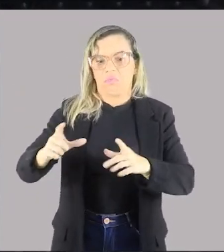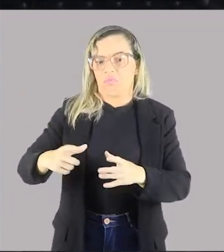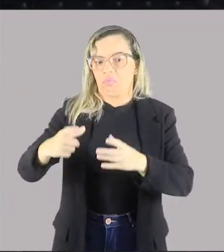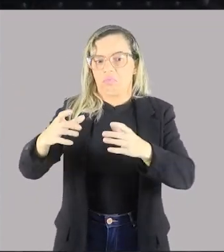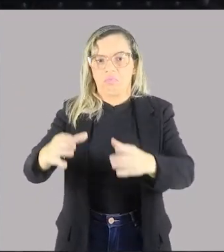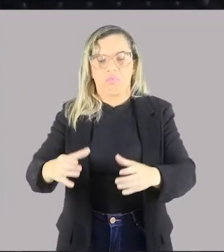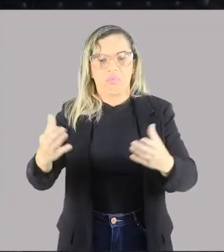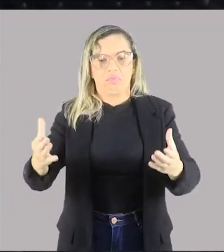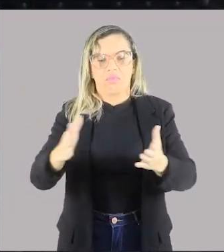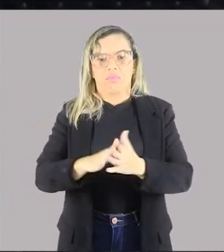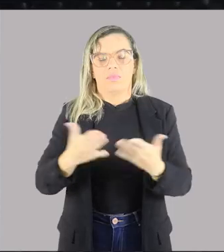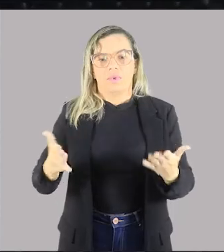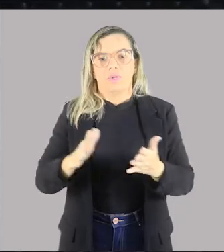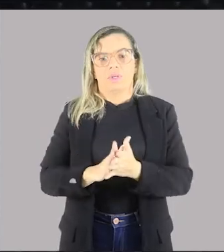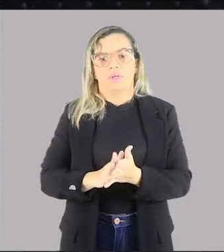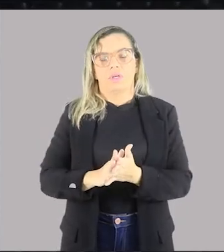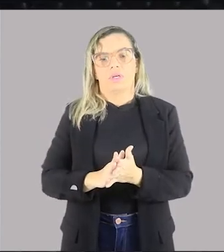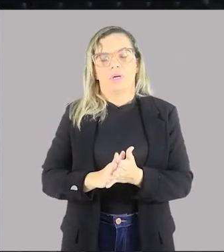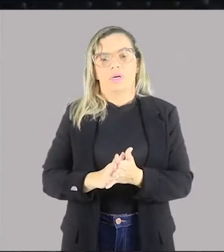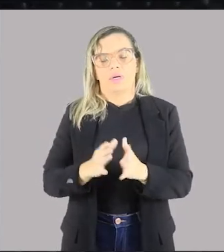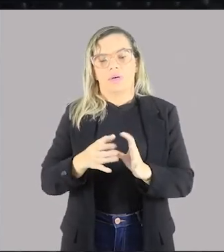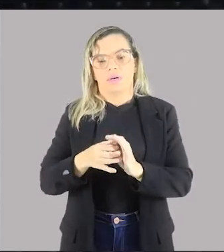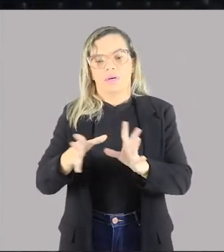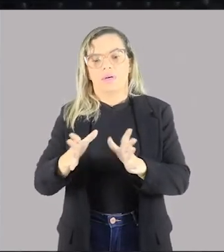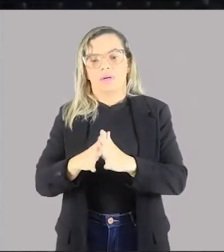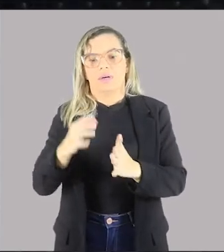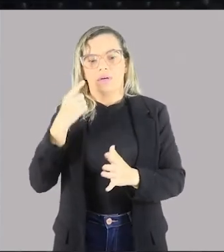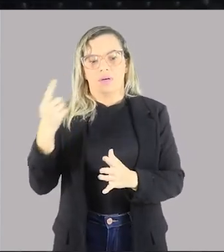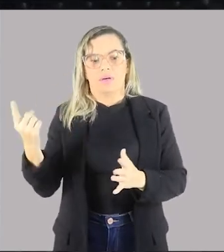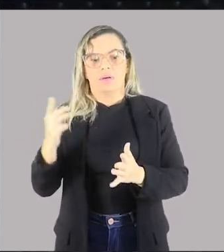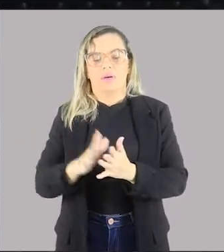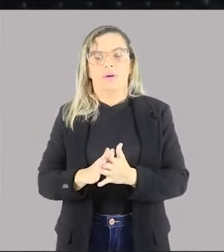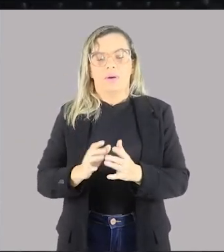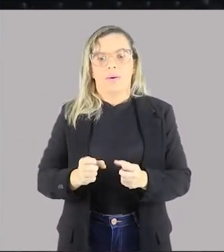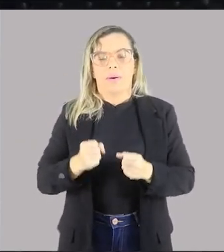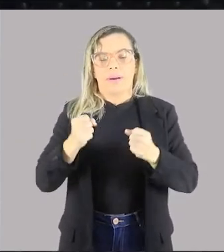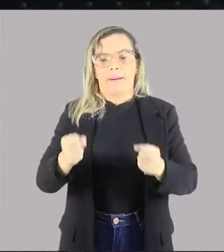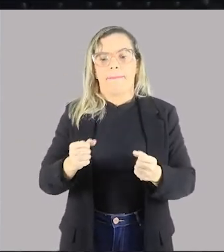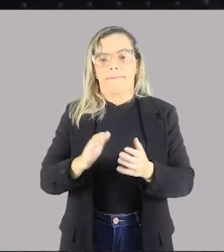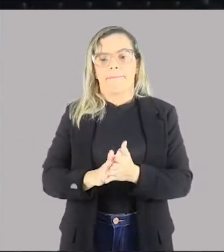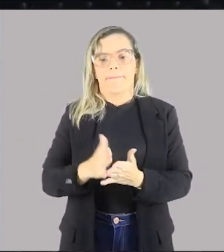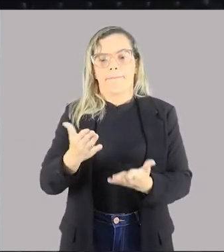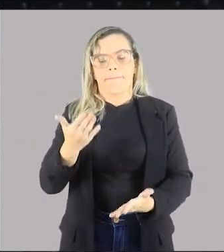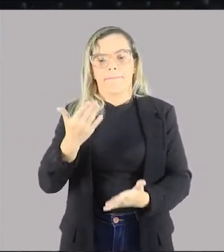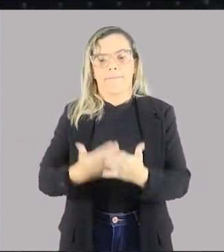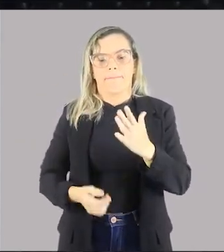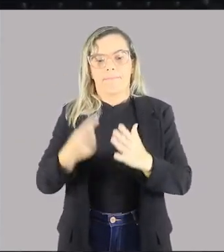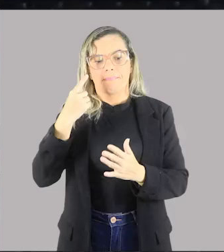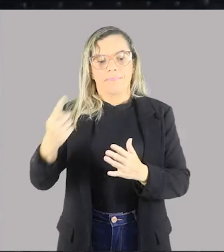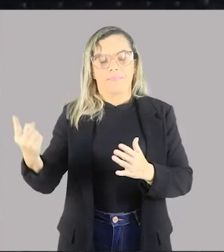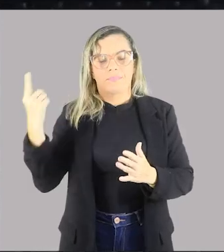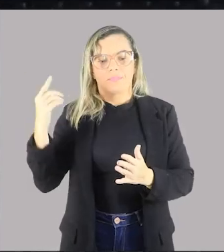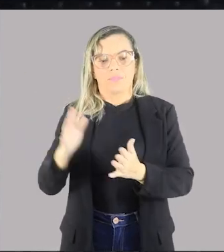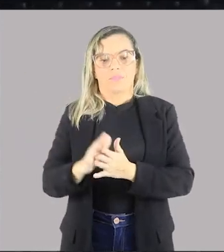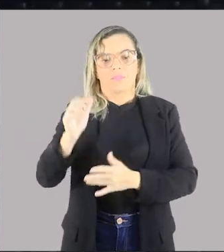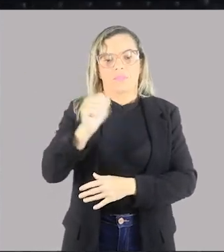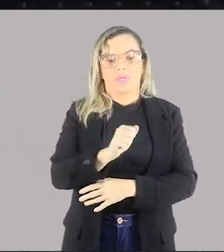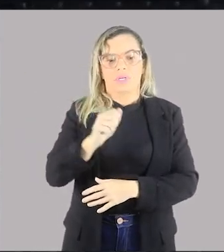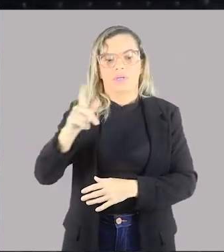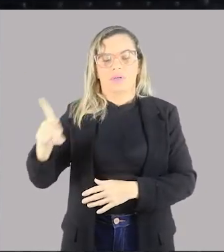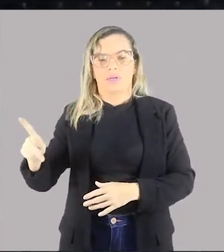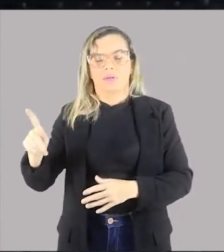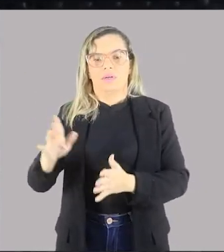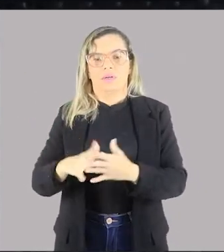outra entidade, eles ficam em disponibilidade e pode ser cassada essa disponibilidade, pode ser cassada a aposentadoria, se esses